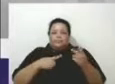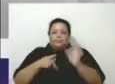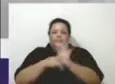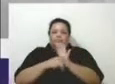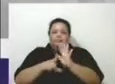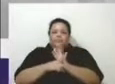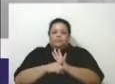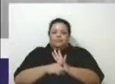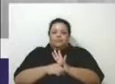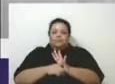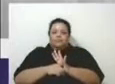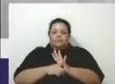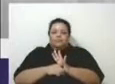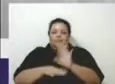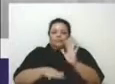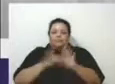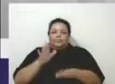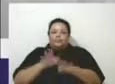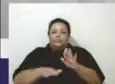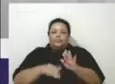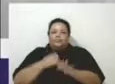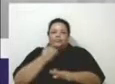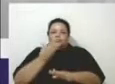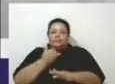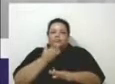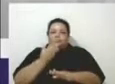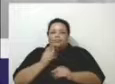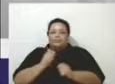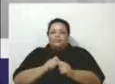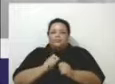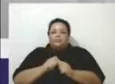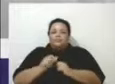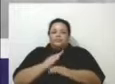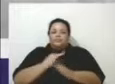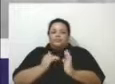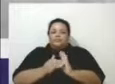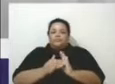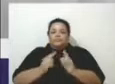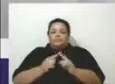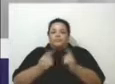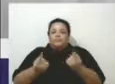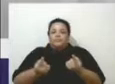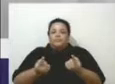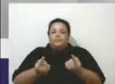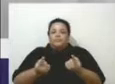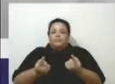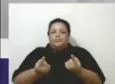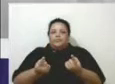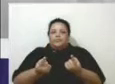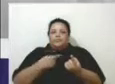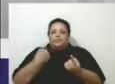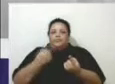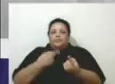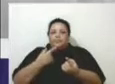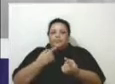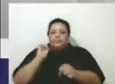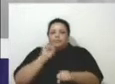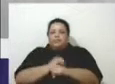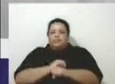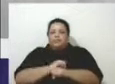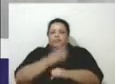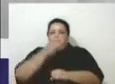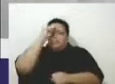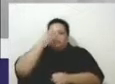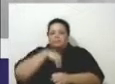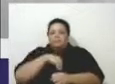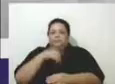talvez a gente não consiga realizar todos mas a gente nunca vai deixar de buscar e não vai desistir